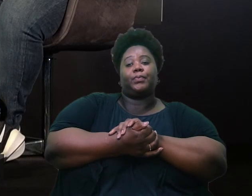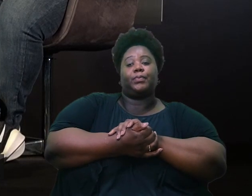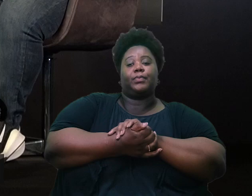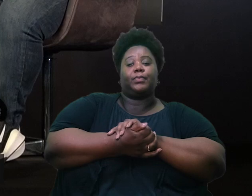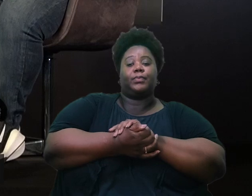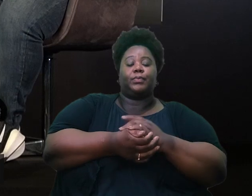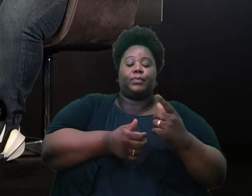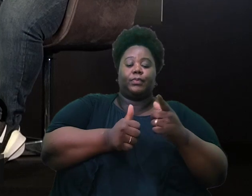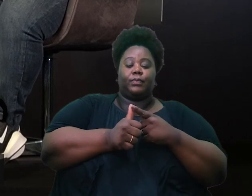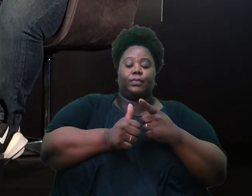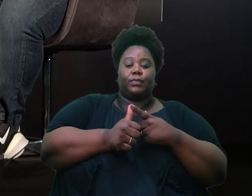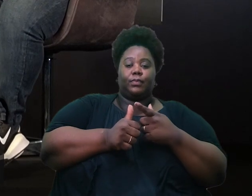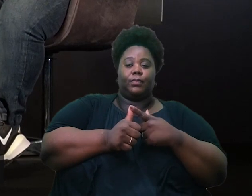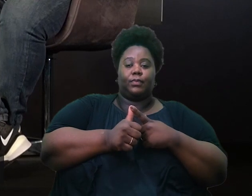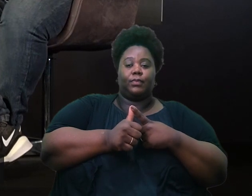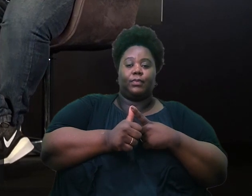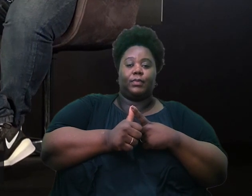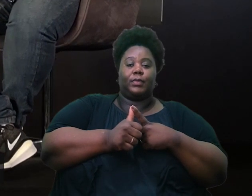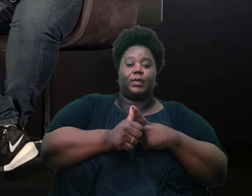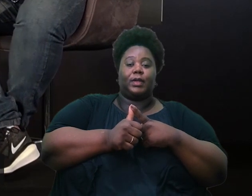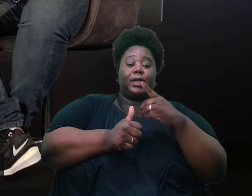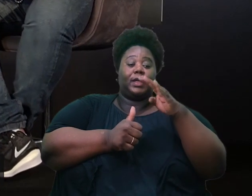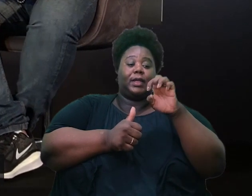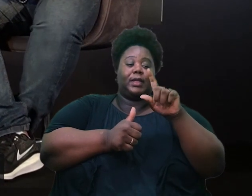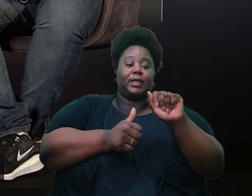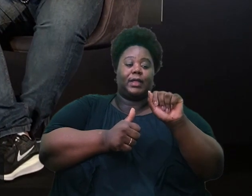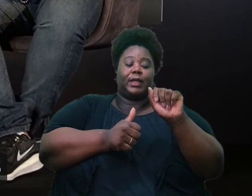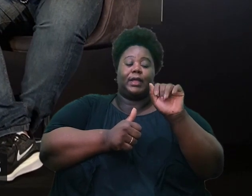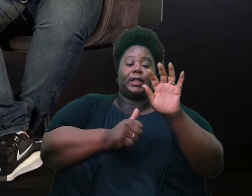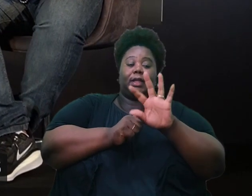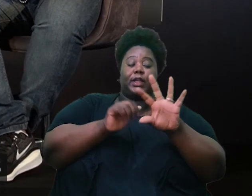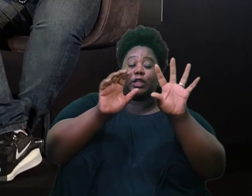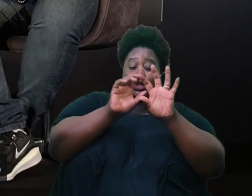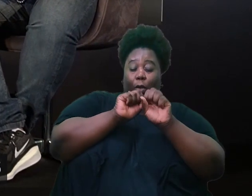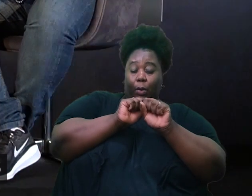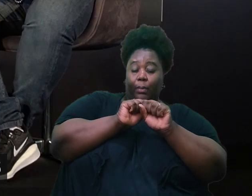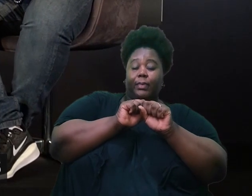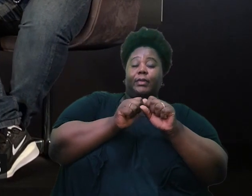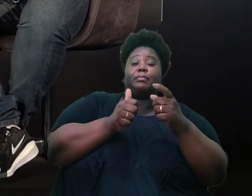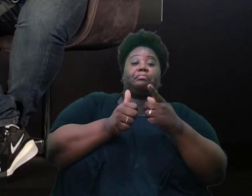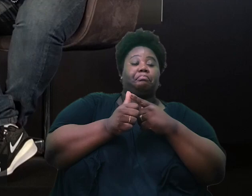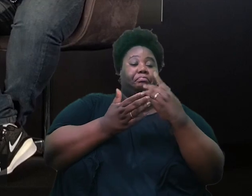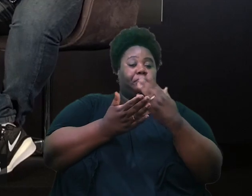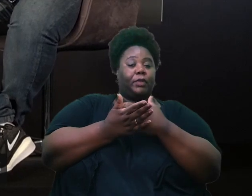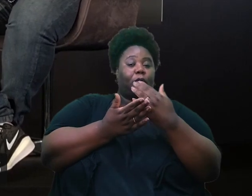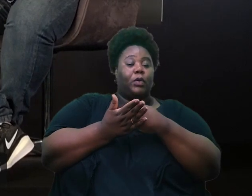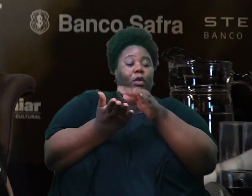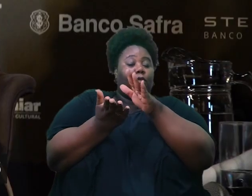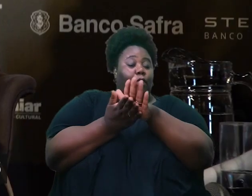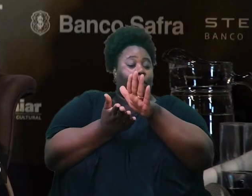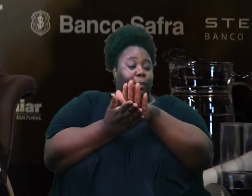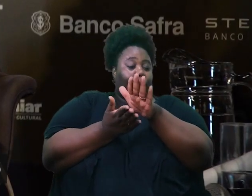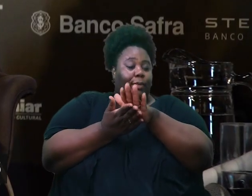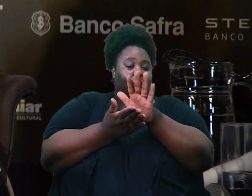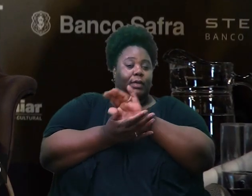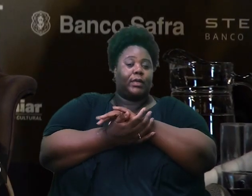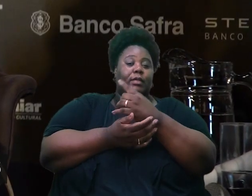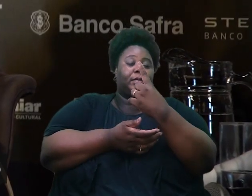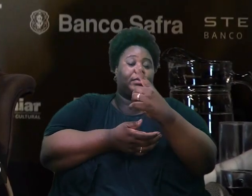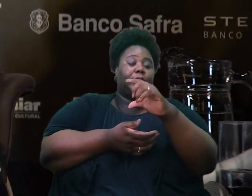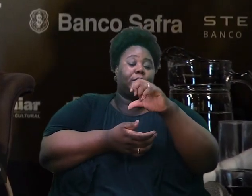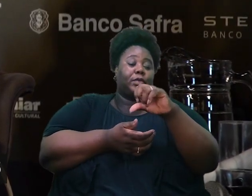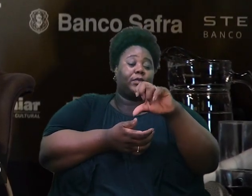Esse aqui, A Cena em Sombras, esse livro foi publicado em